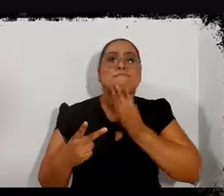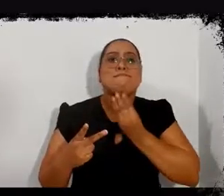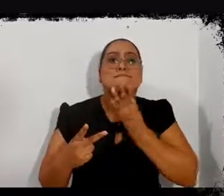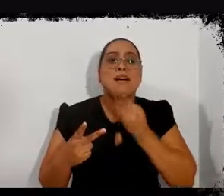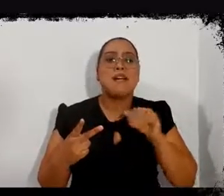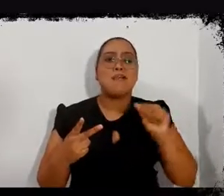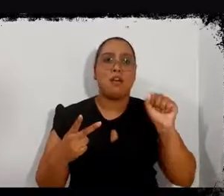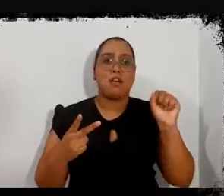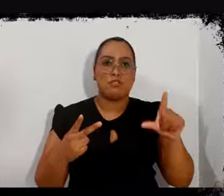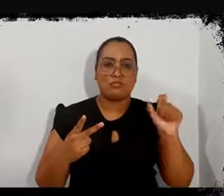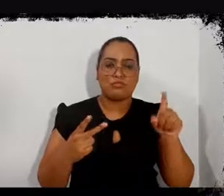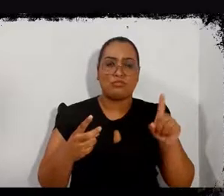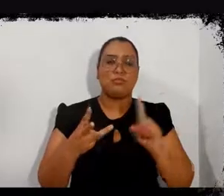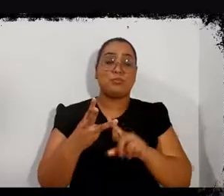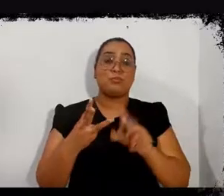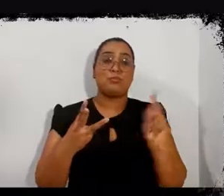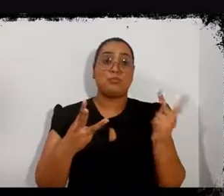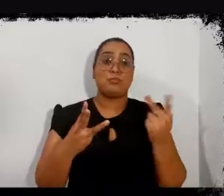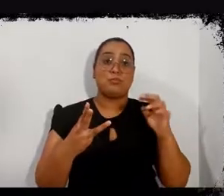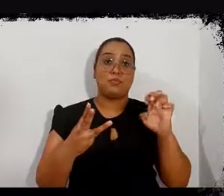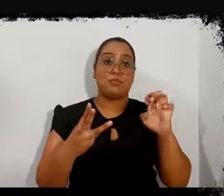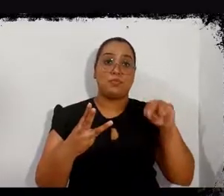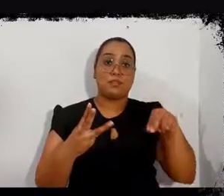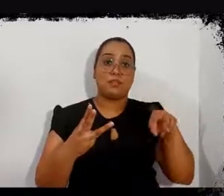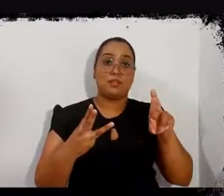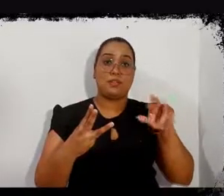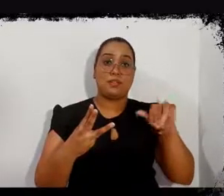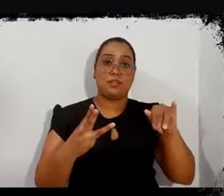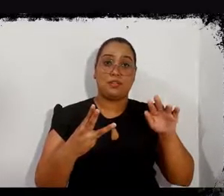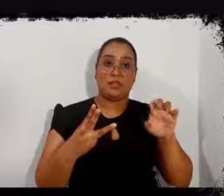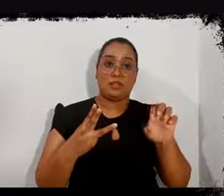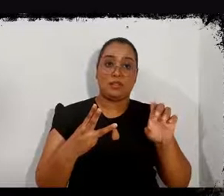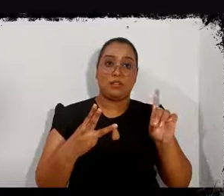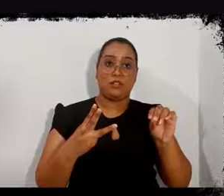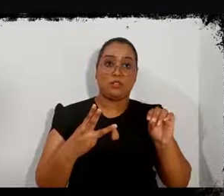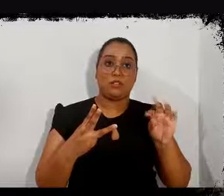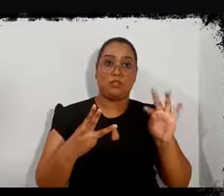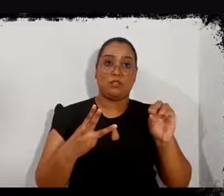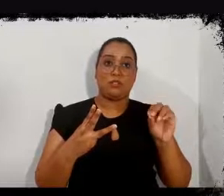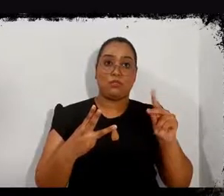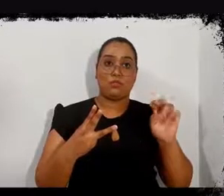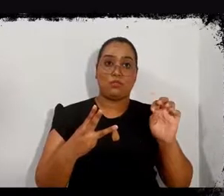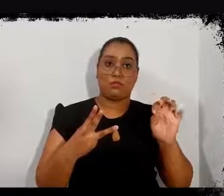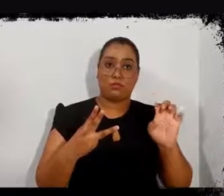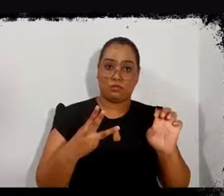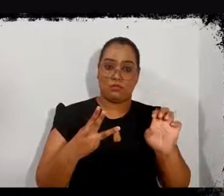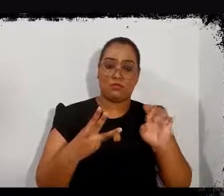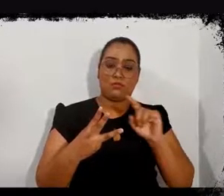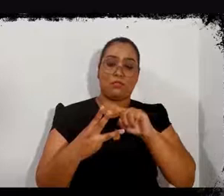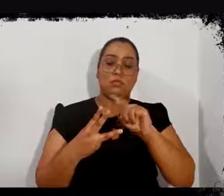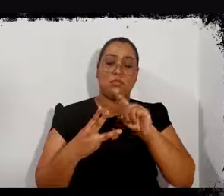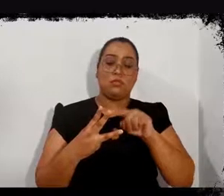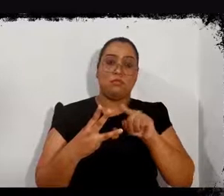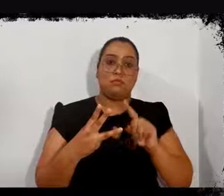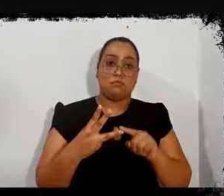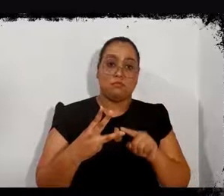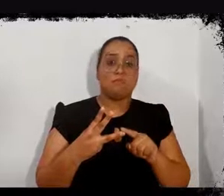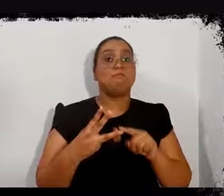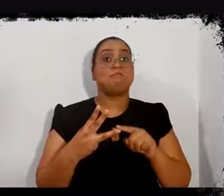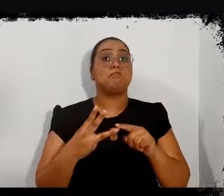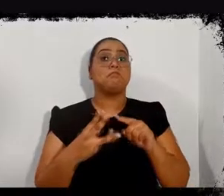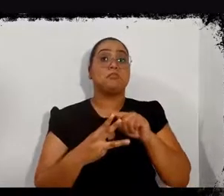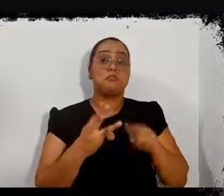estações, enquanto o Pequeno Polegar, Barba Azul e Henrique do